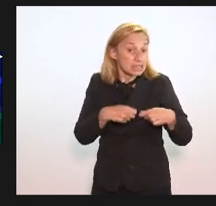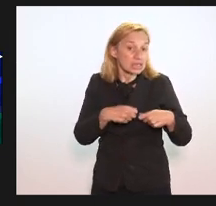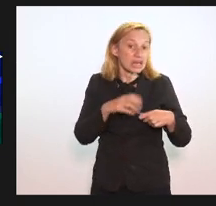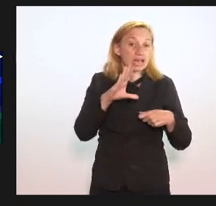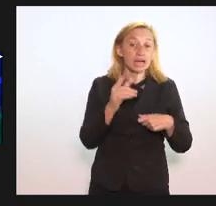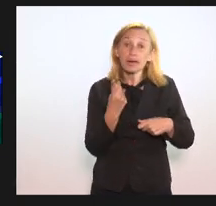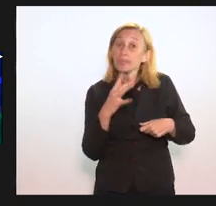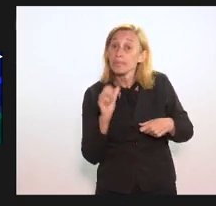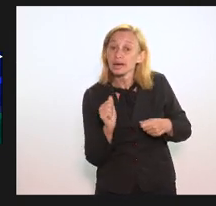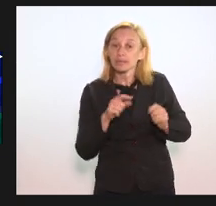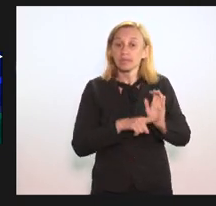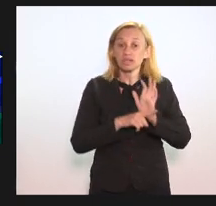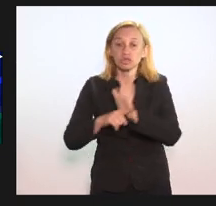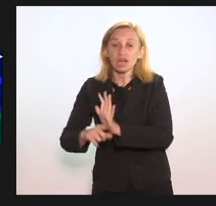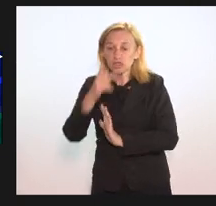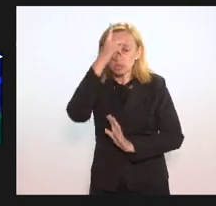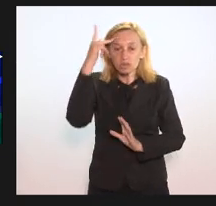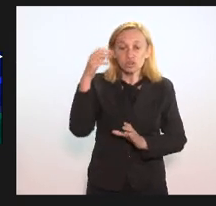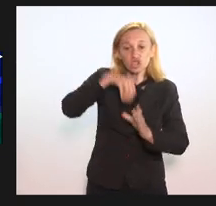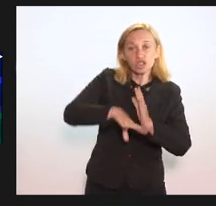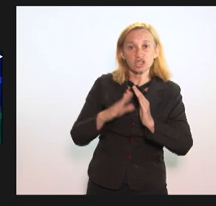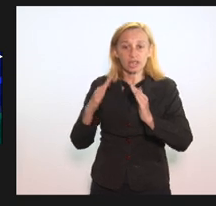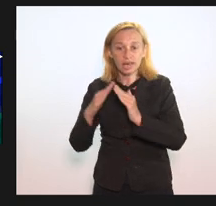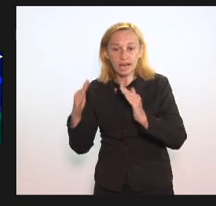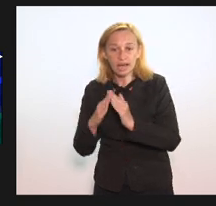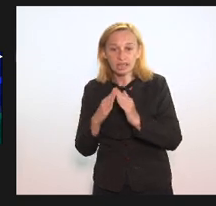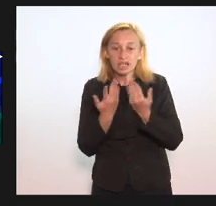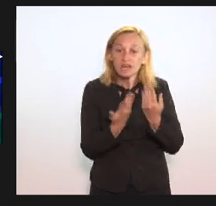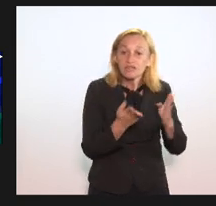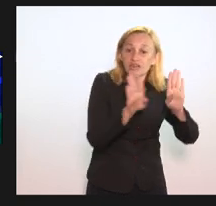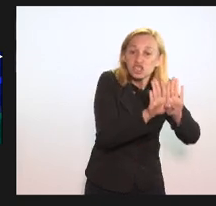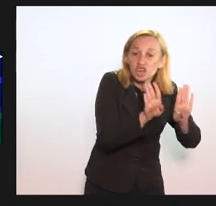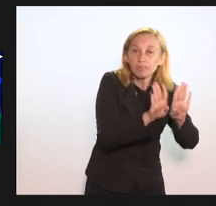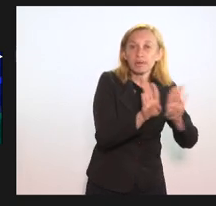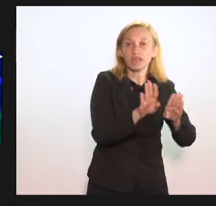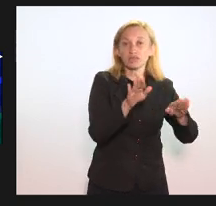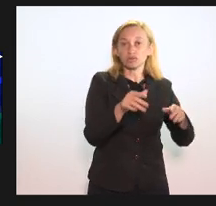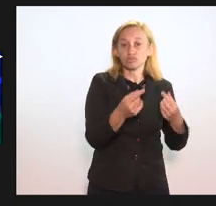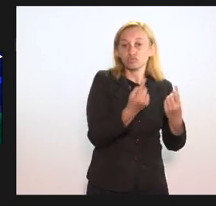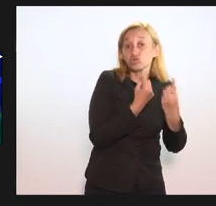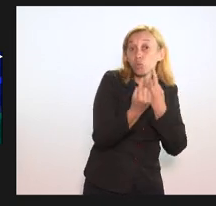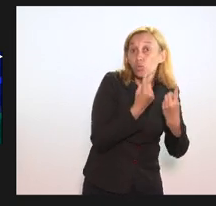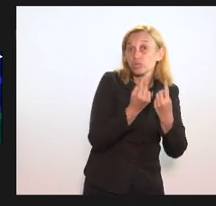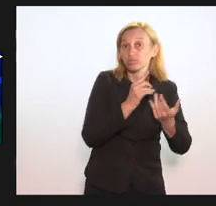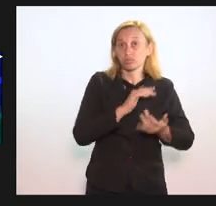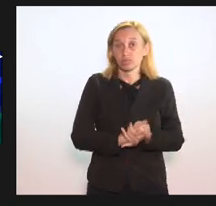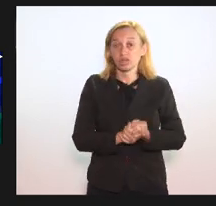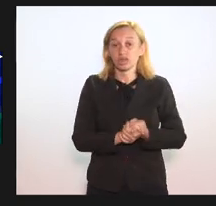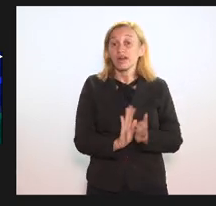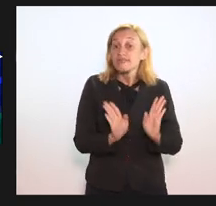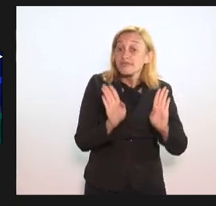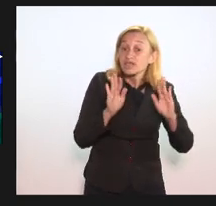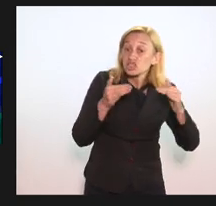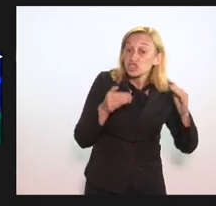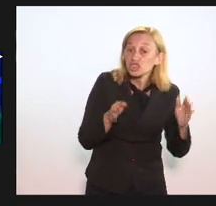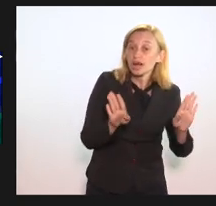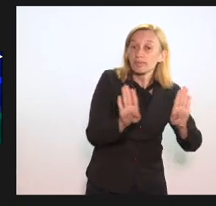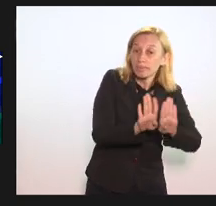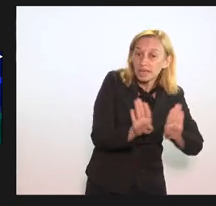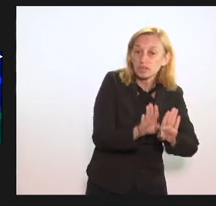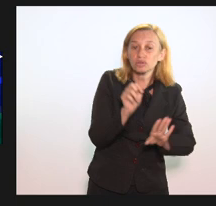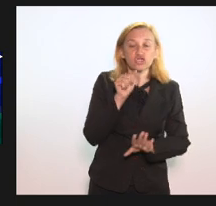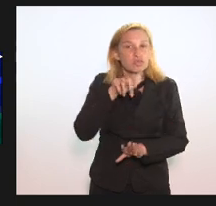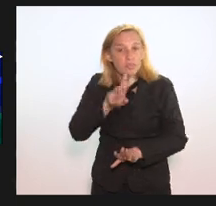campanha para deixar as pessoas em casa fechamento de estrada né fechamento de